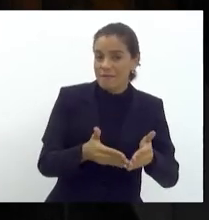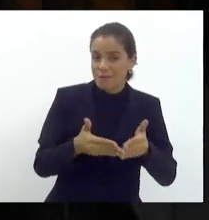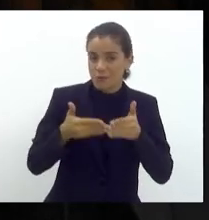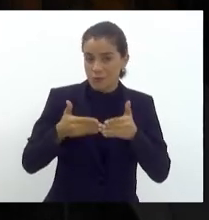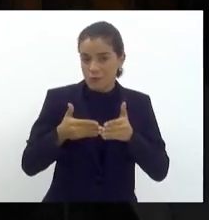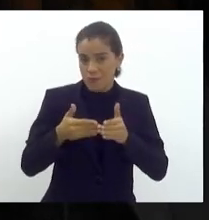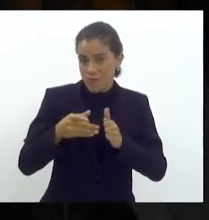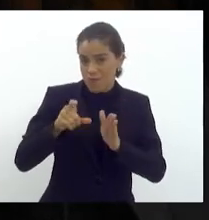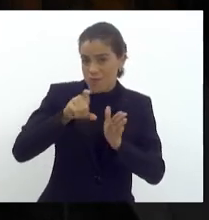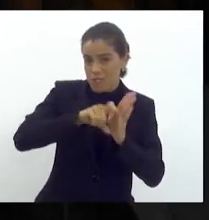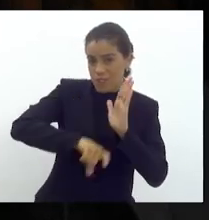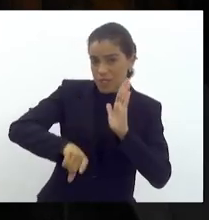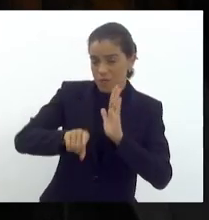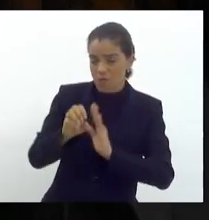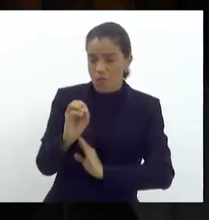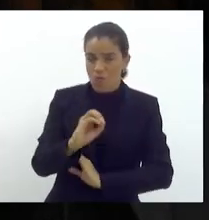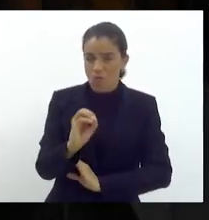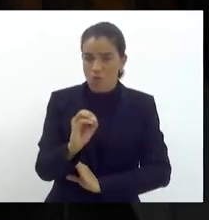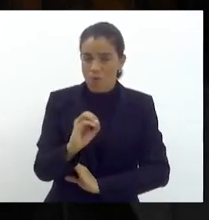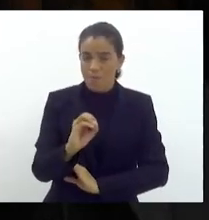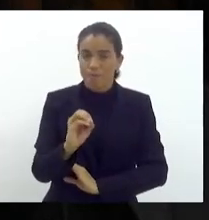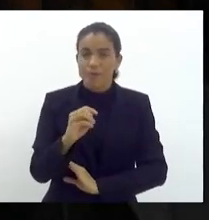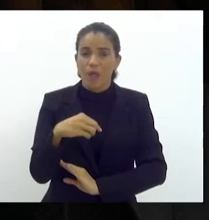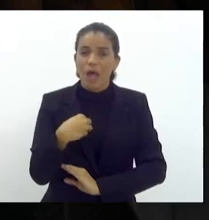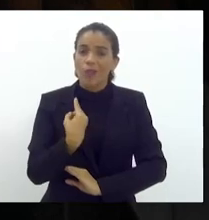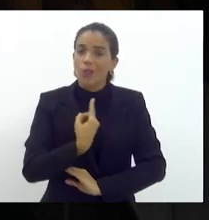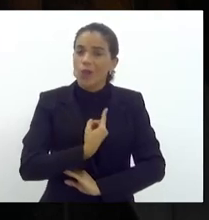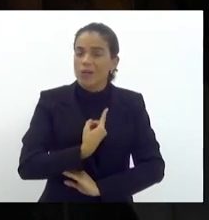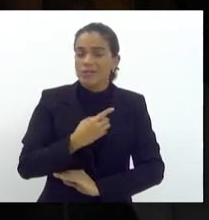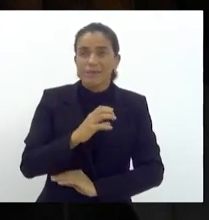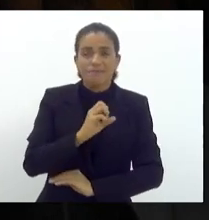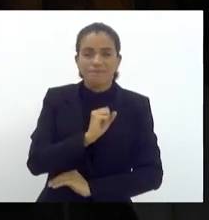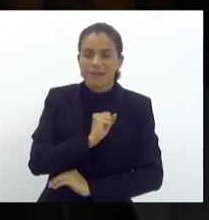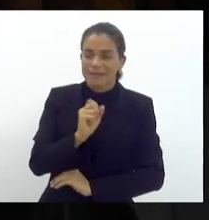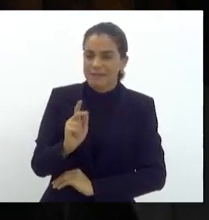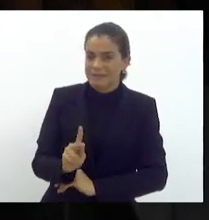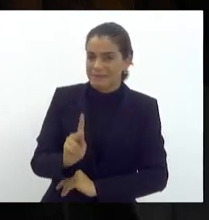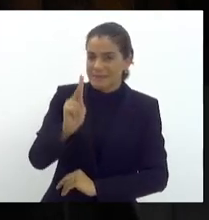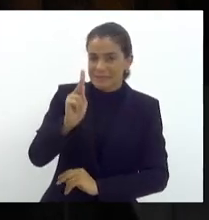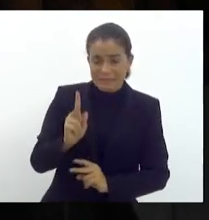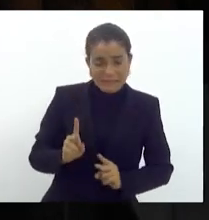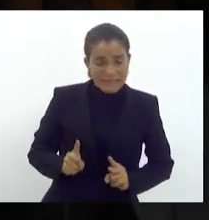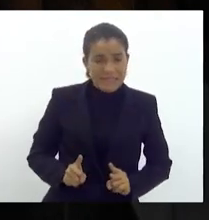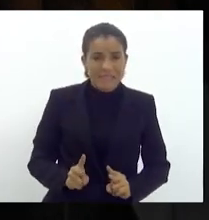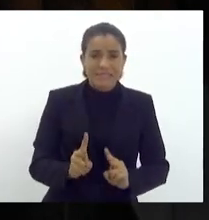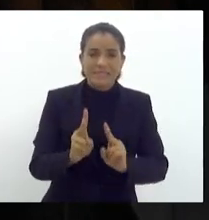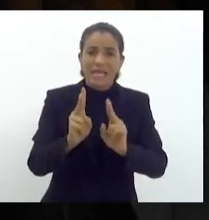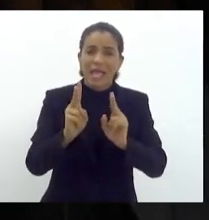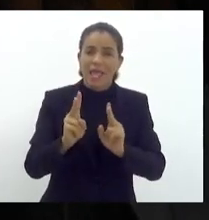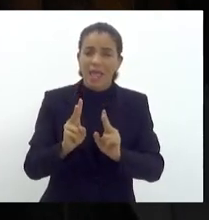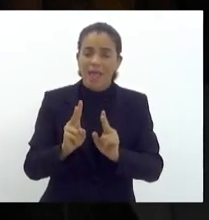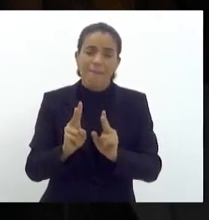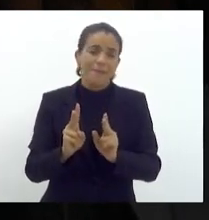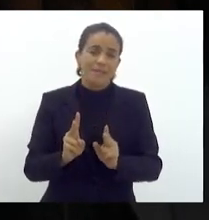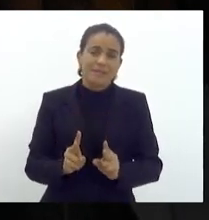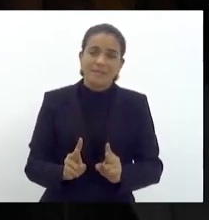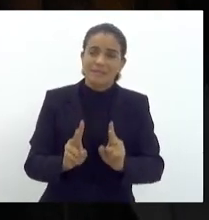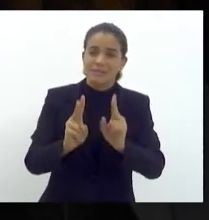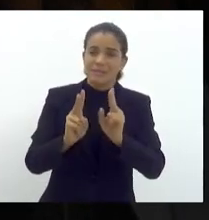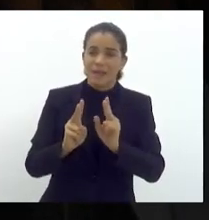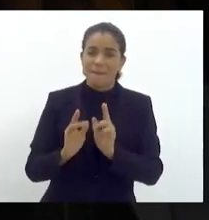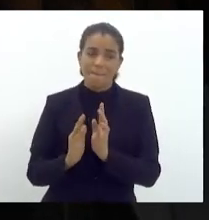por exemplo a nossa amada Petrobras que está sempre burlando o estado do Rio de